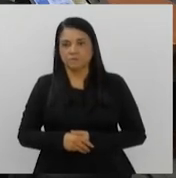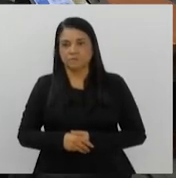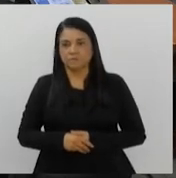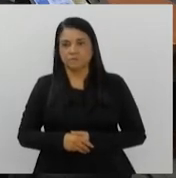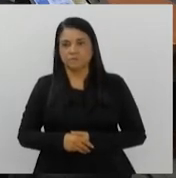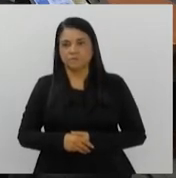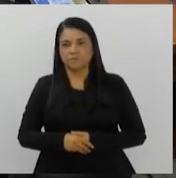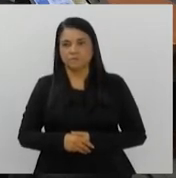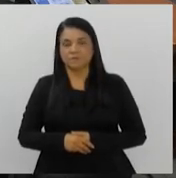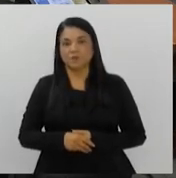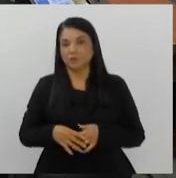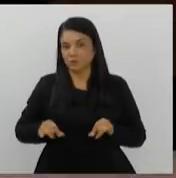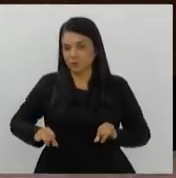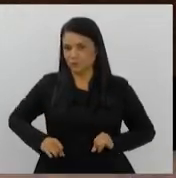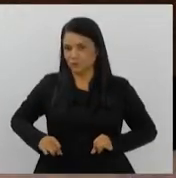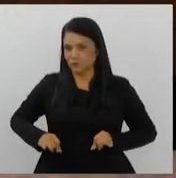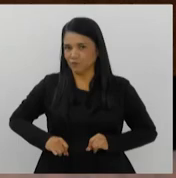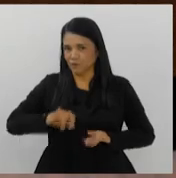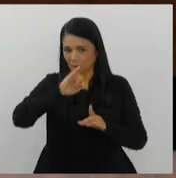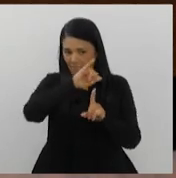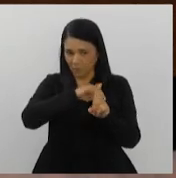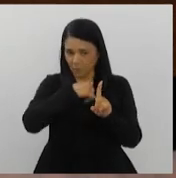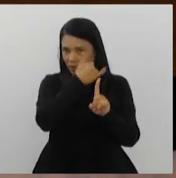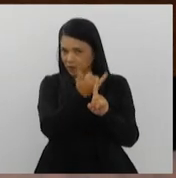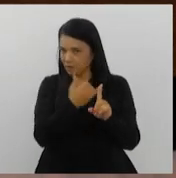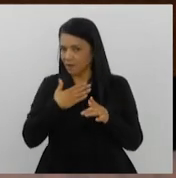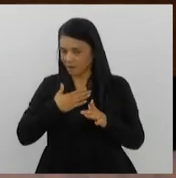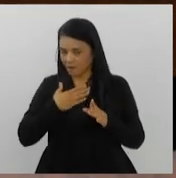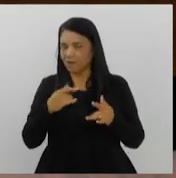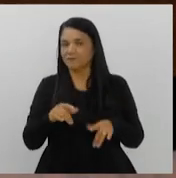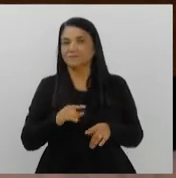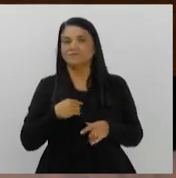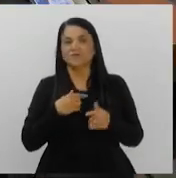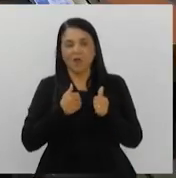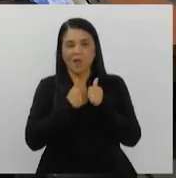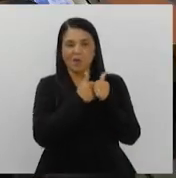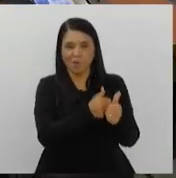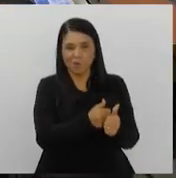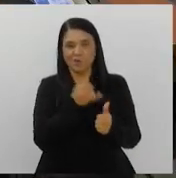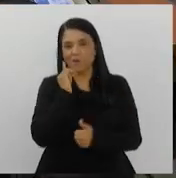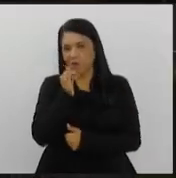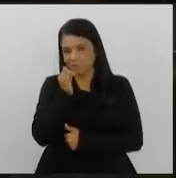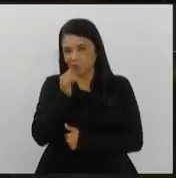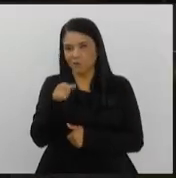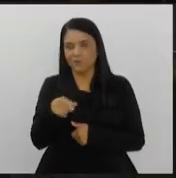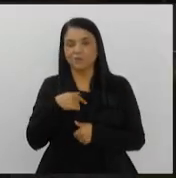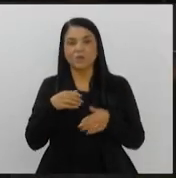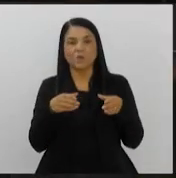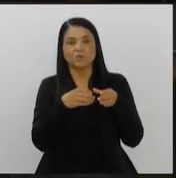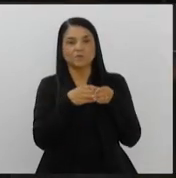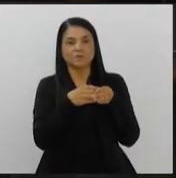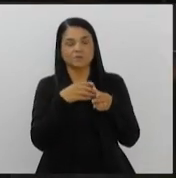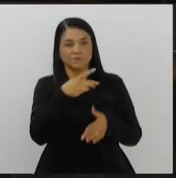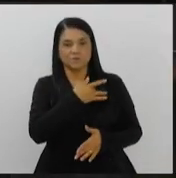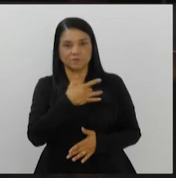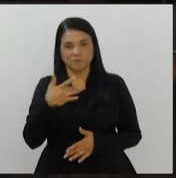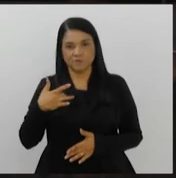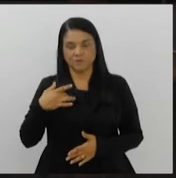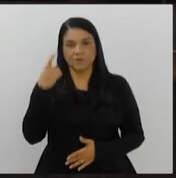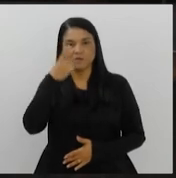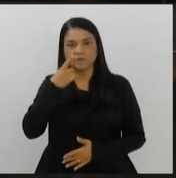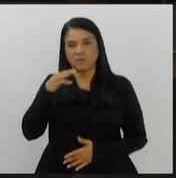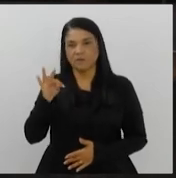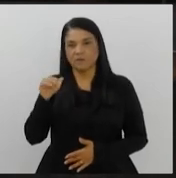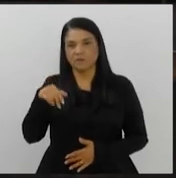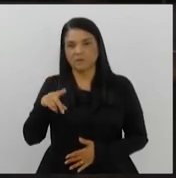Estou sofrendo bullying, tá? Só vai falar. Boa tarde, presidente. Acompanhe o relator, por favor. Pela Comissão de Saúde, deputado